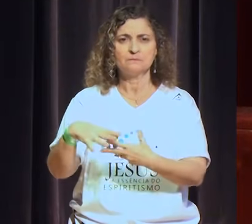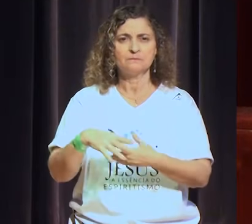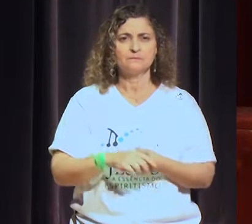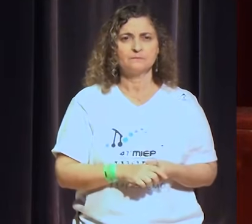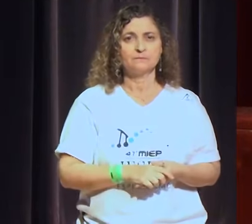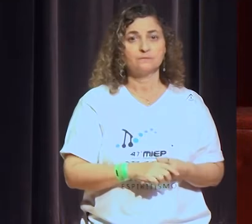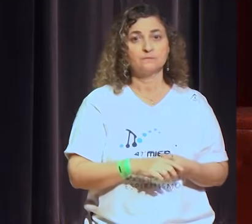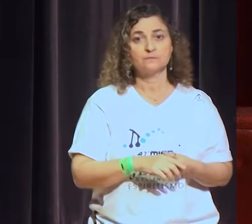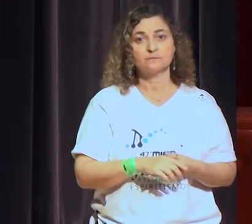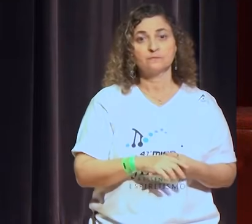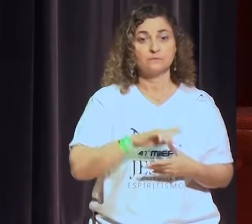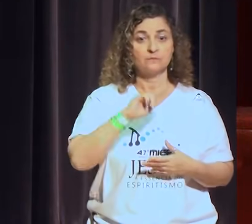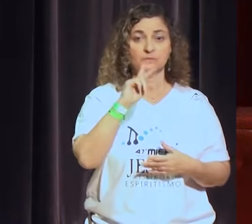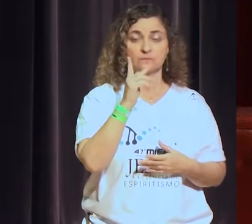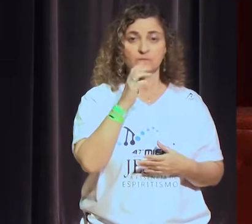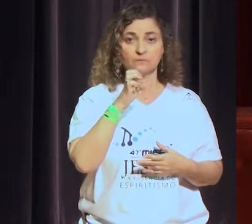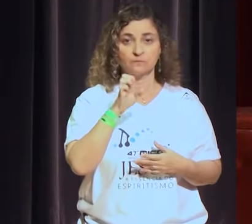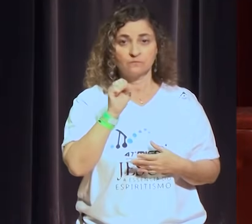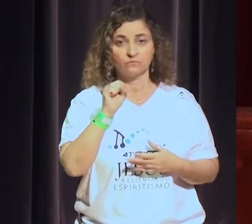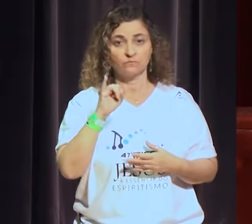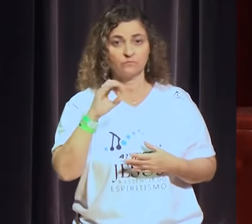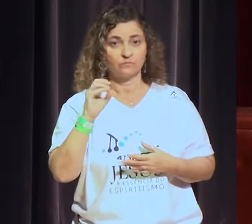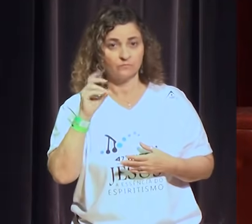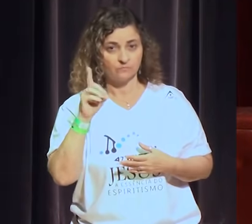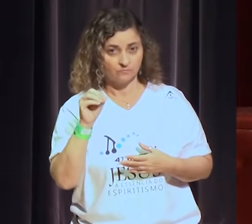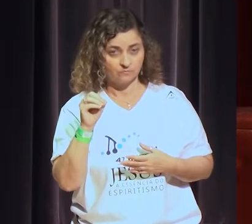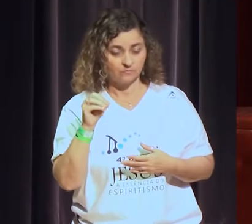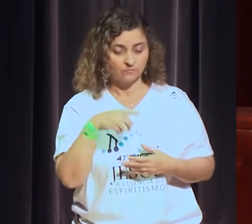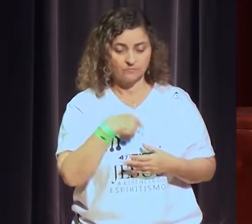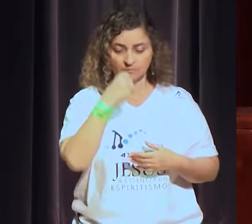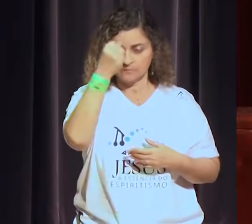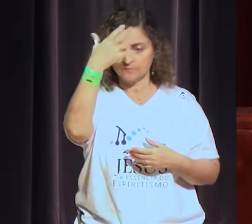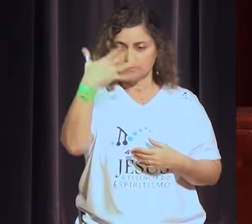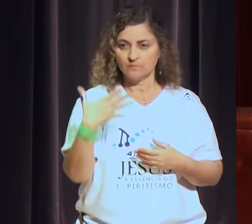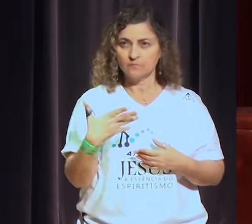Hesíodo começa. Então veio Uranos,